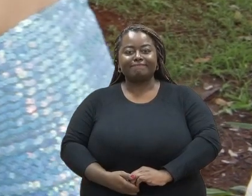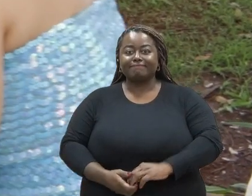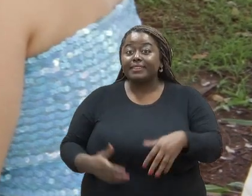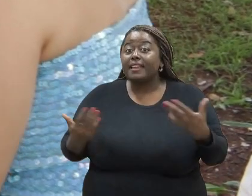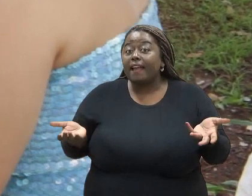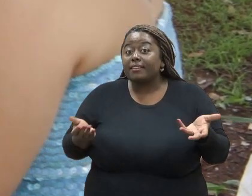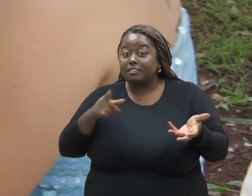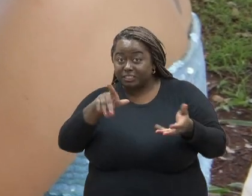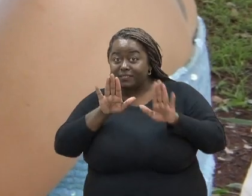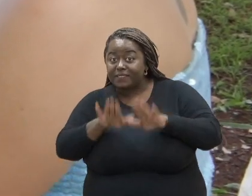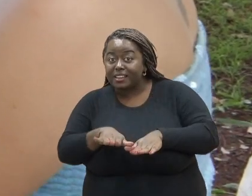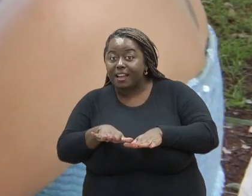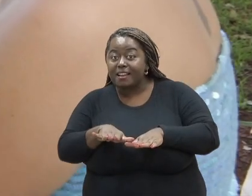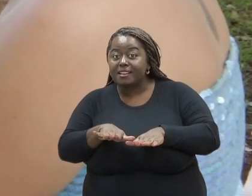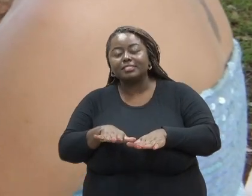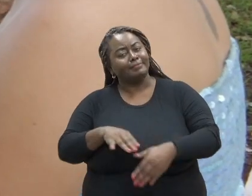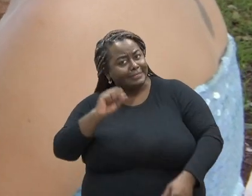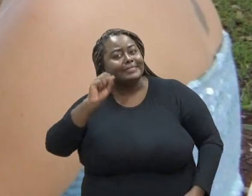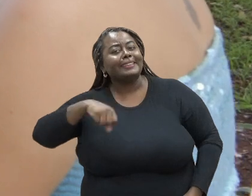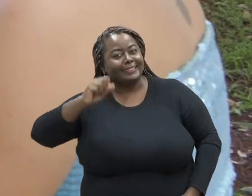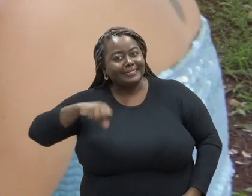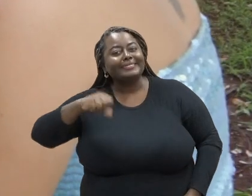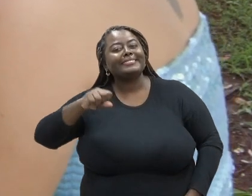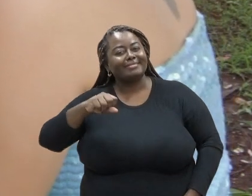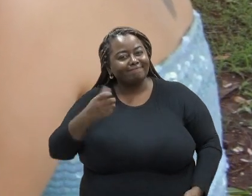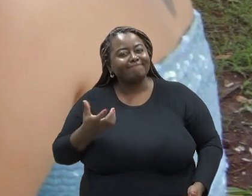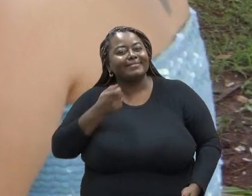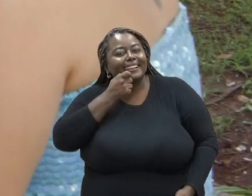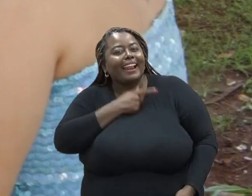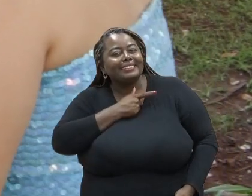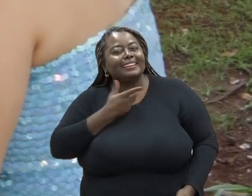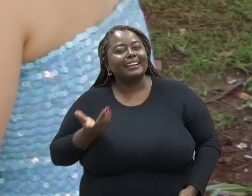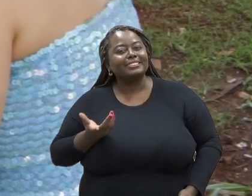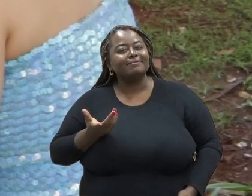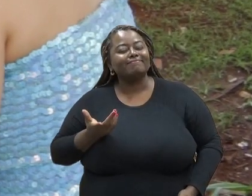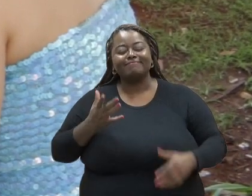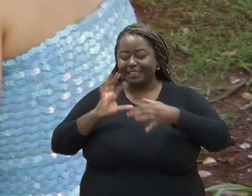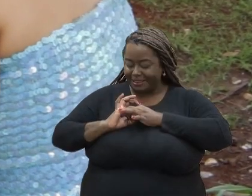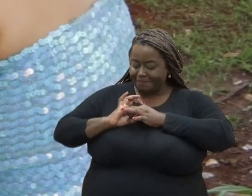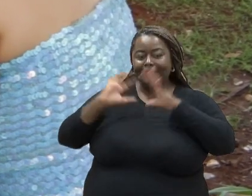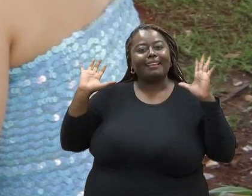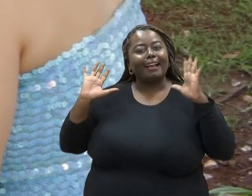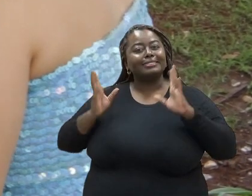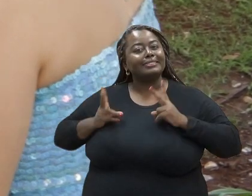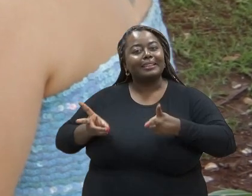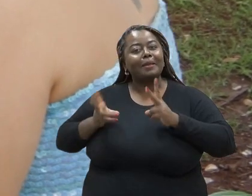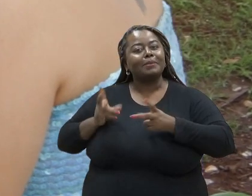você vai ficar? Sim. É engraçado como a liberdade sempre esteve